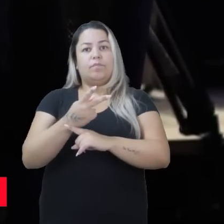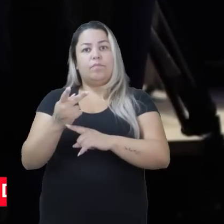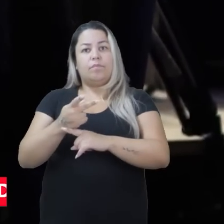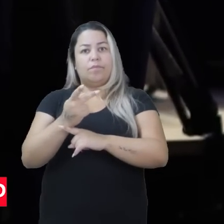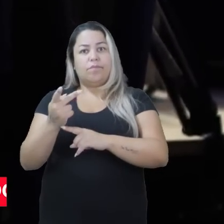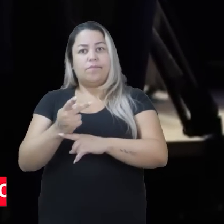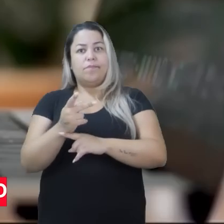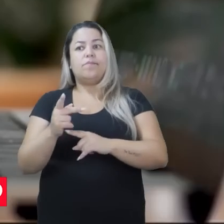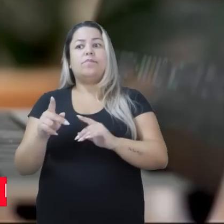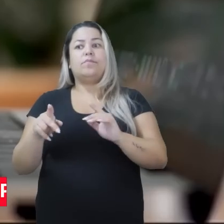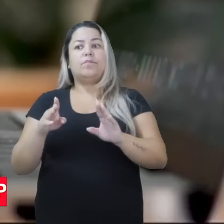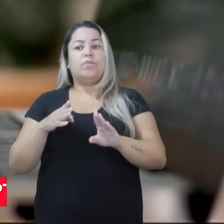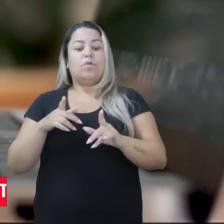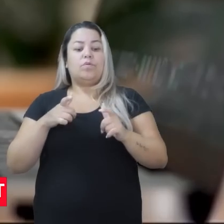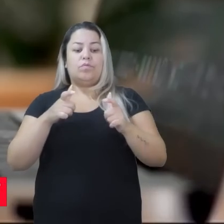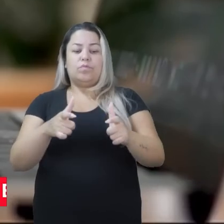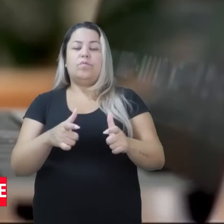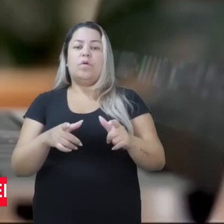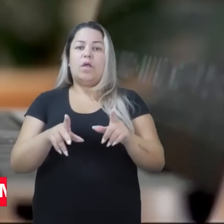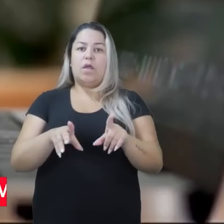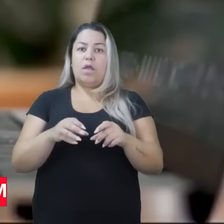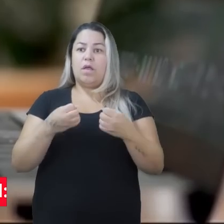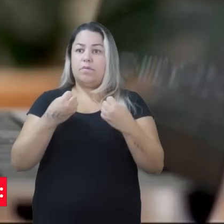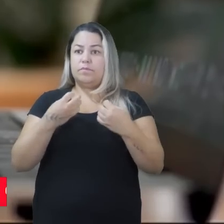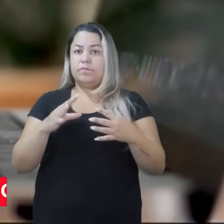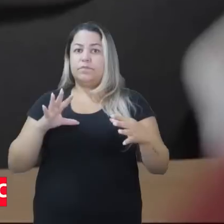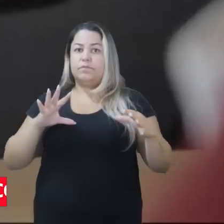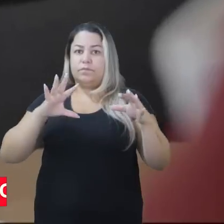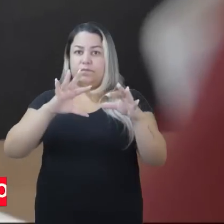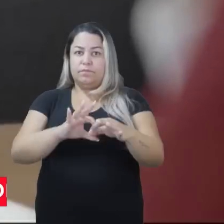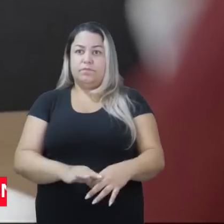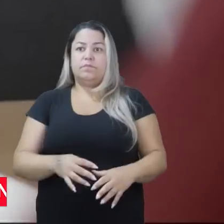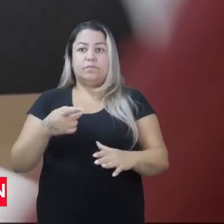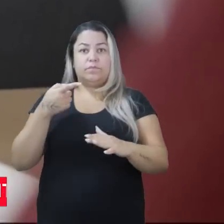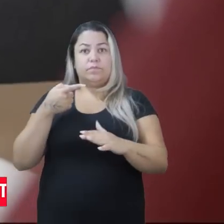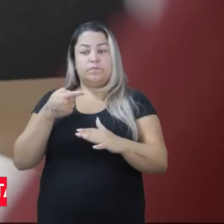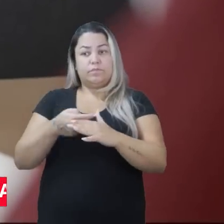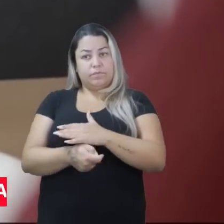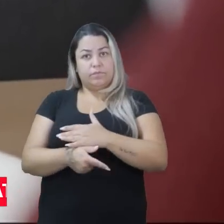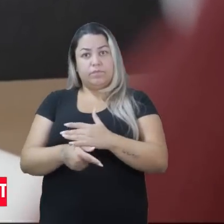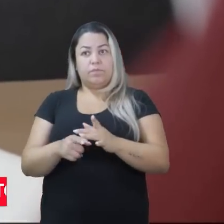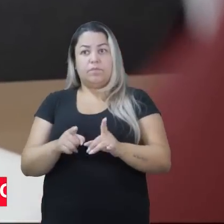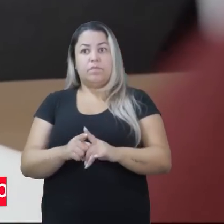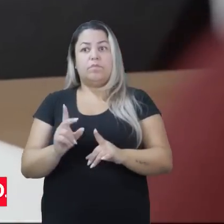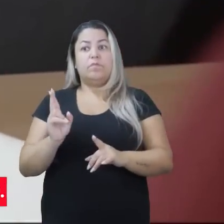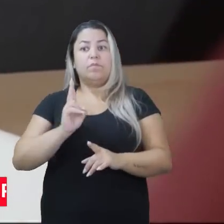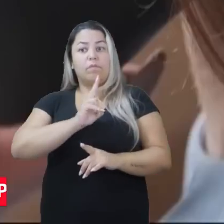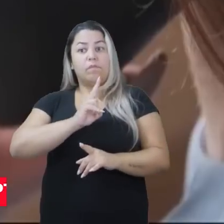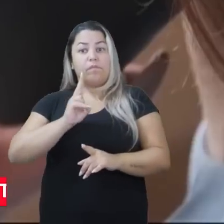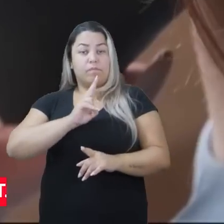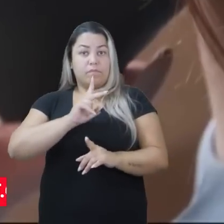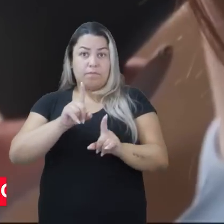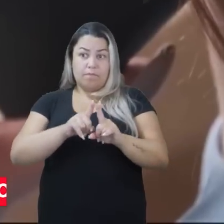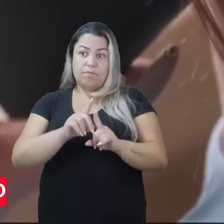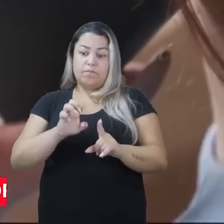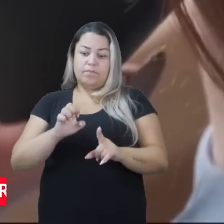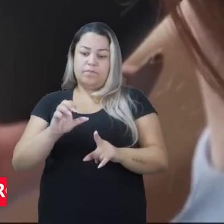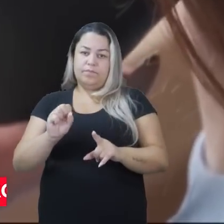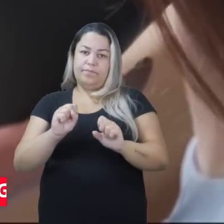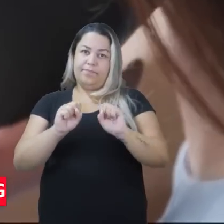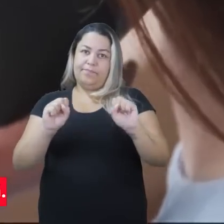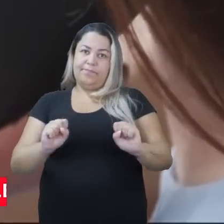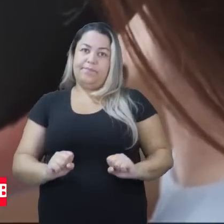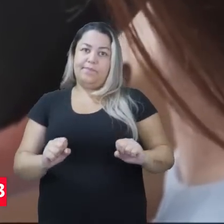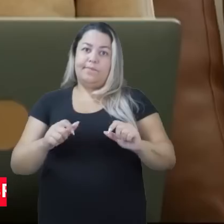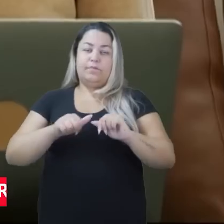ambiente propício para que empreendedoras se conectem com investidores, aceleradoras e ecossistemas globais